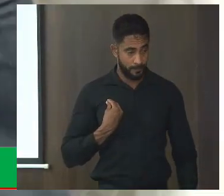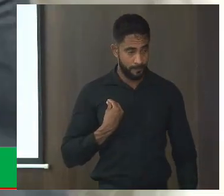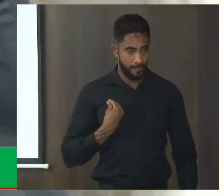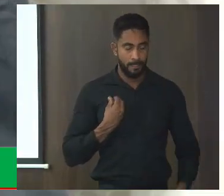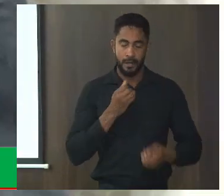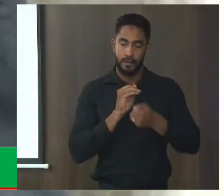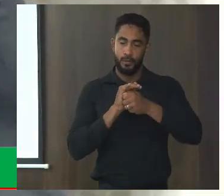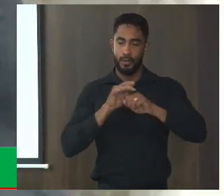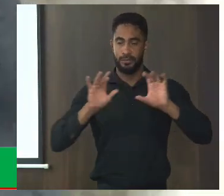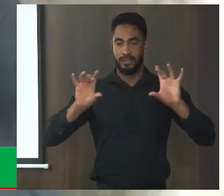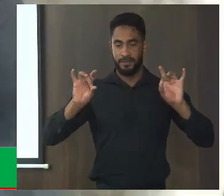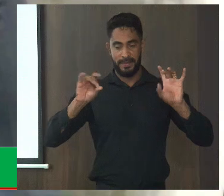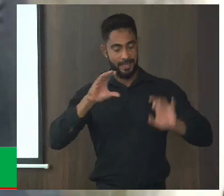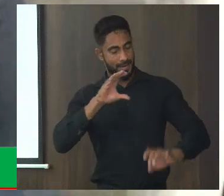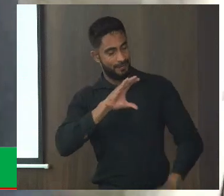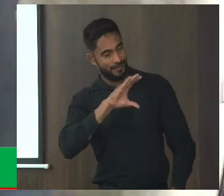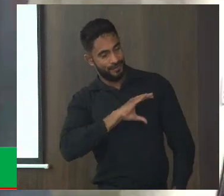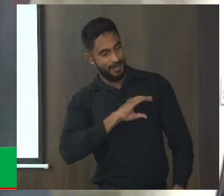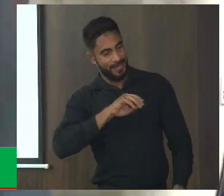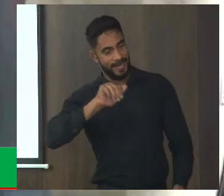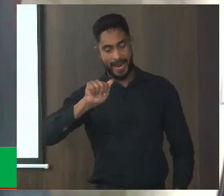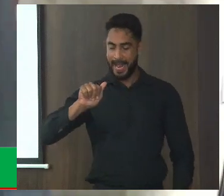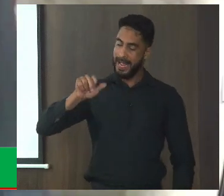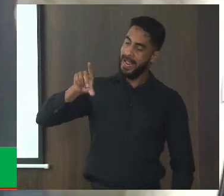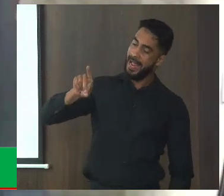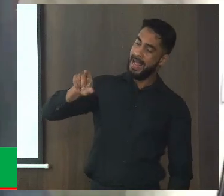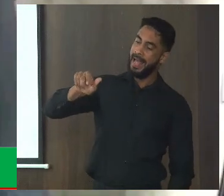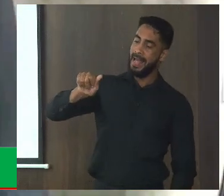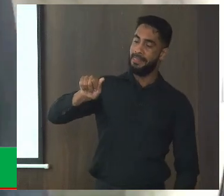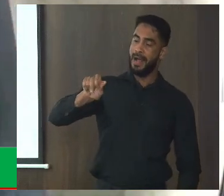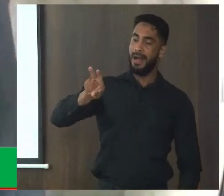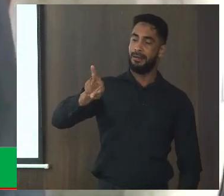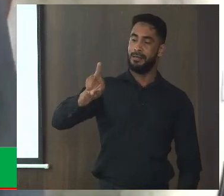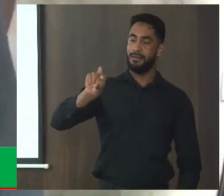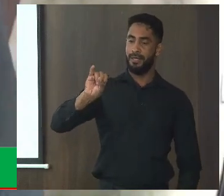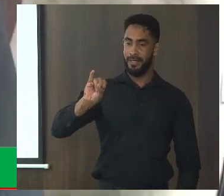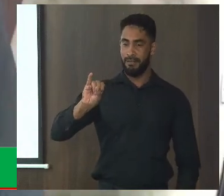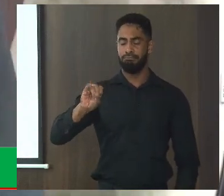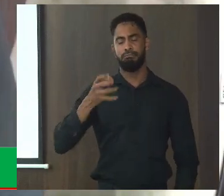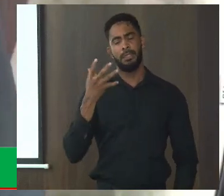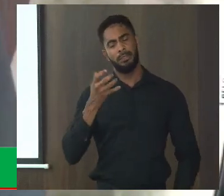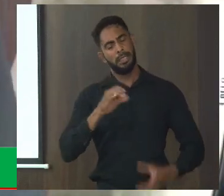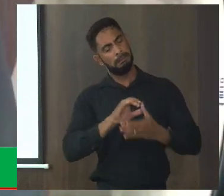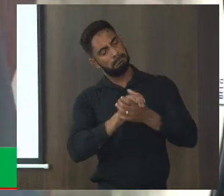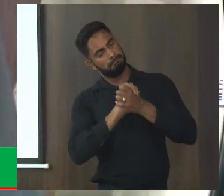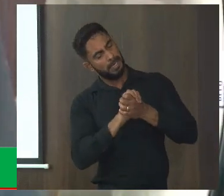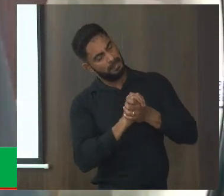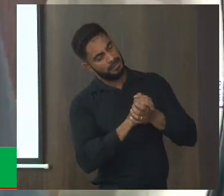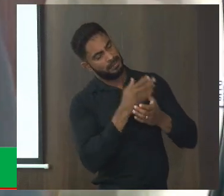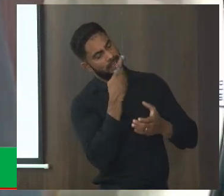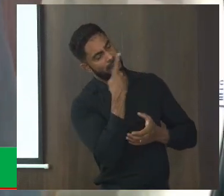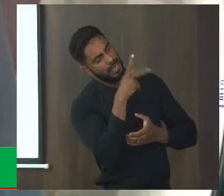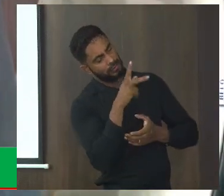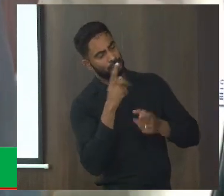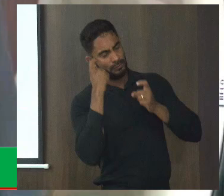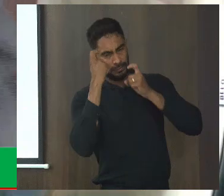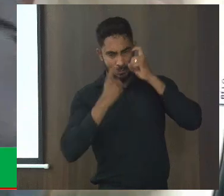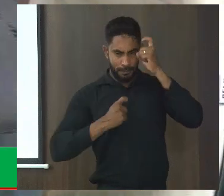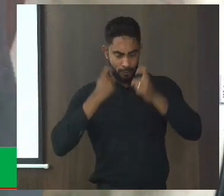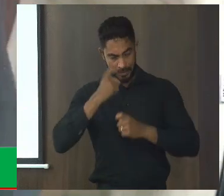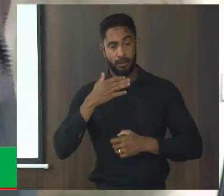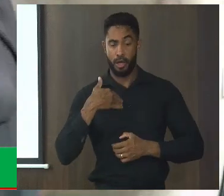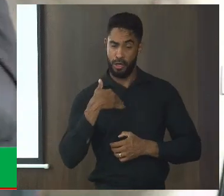Boa noite, especial colega Adauri. Adauri, eu quero parabenizá-lo por essa sua preocupação. Eu também já